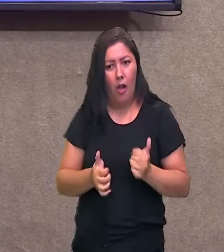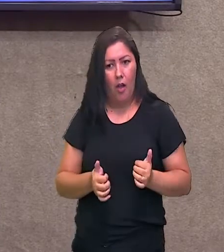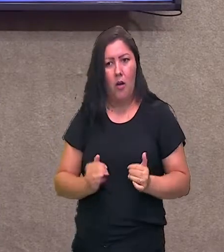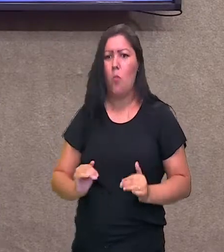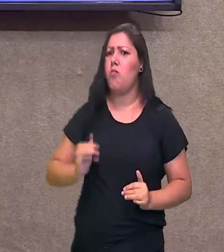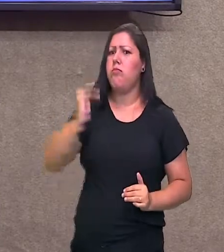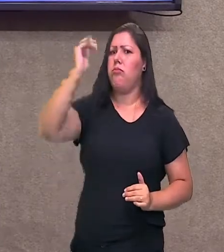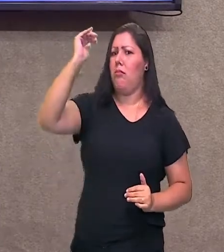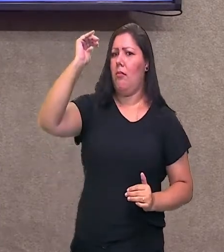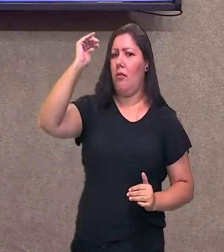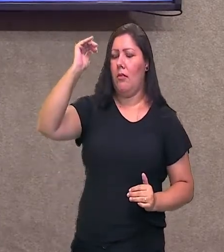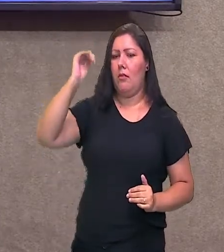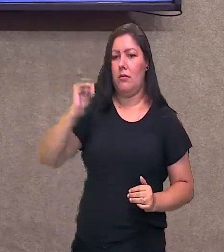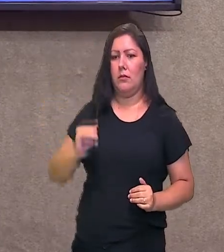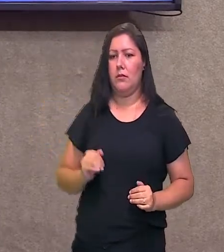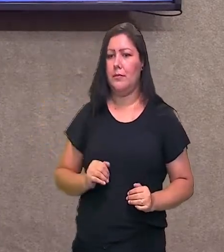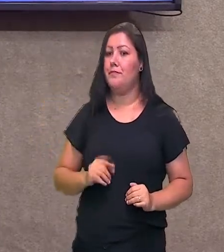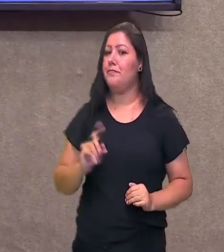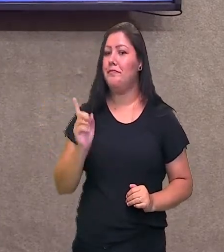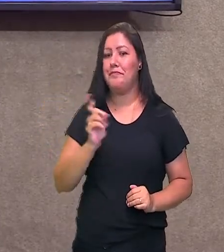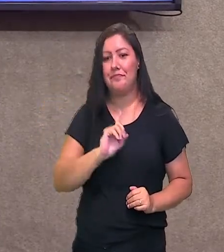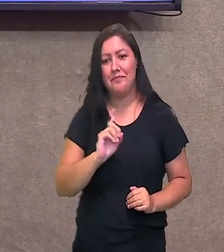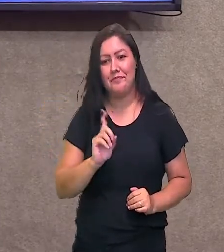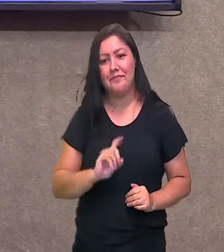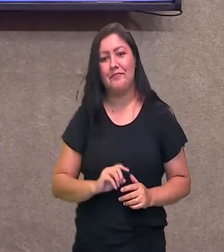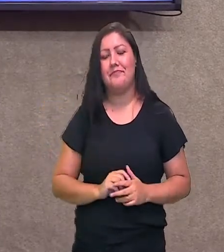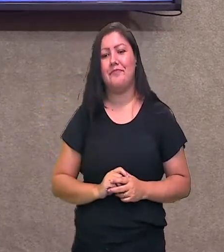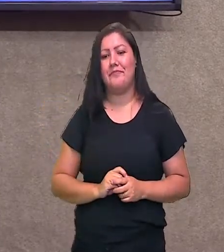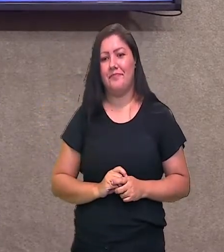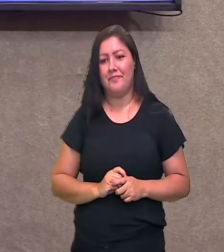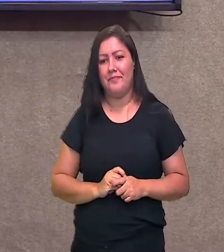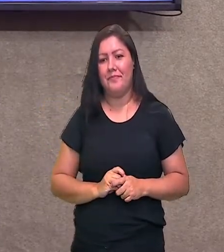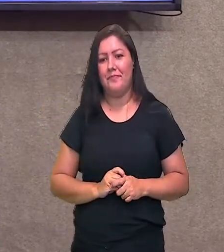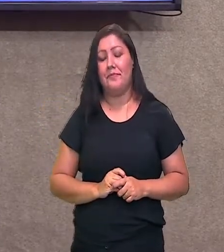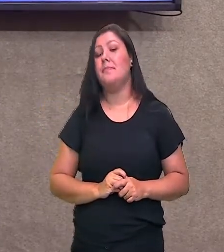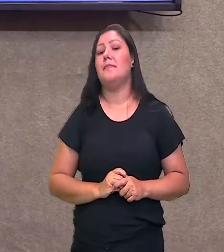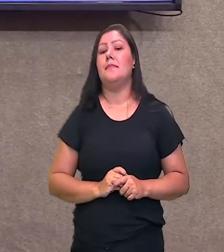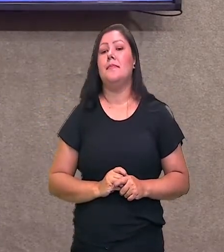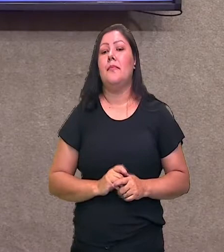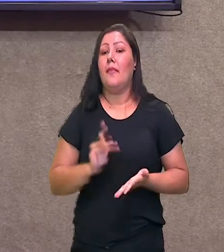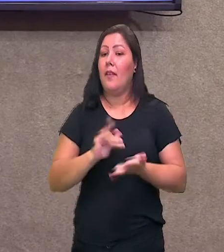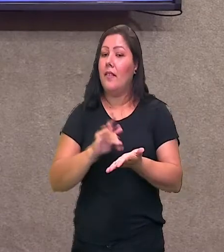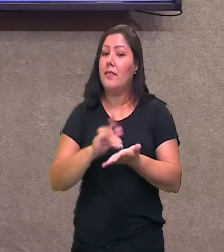Não, não pode. A verdade é essa. O que acontece?